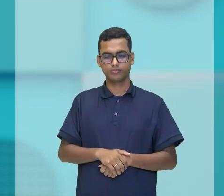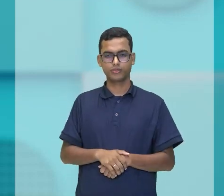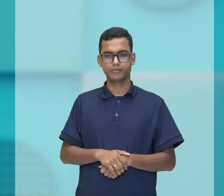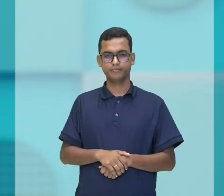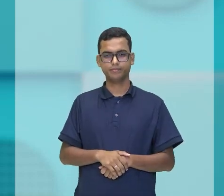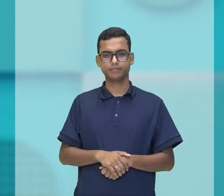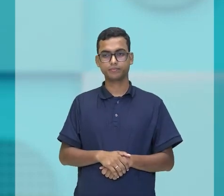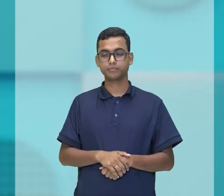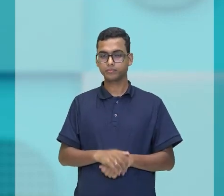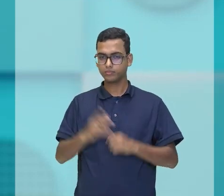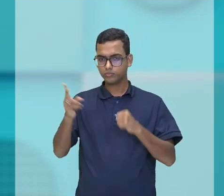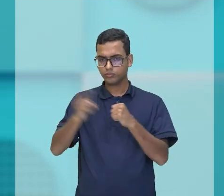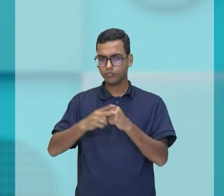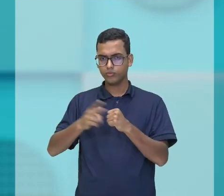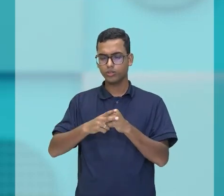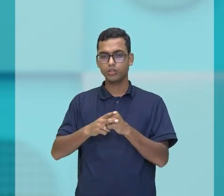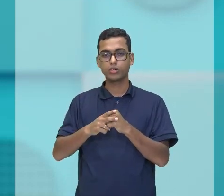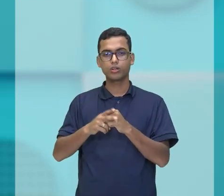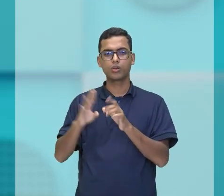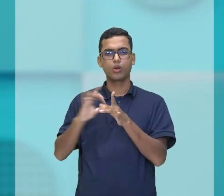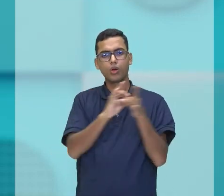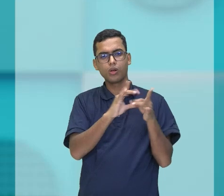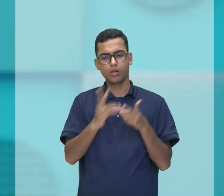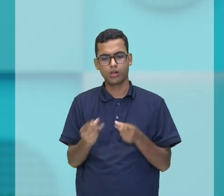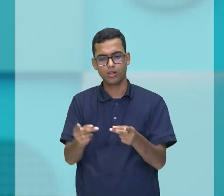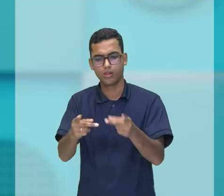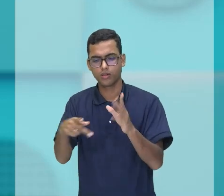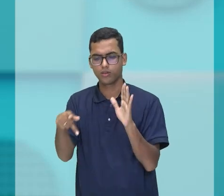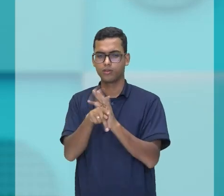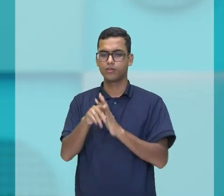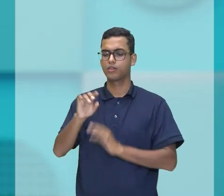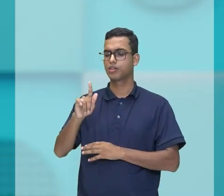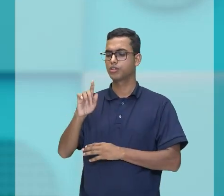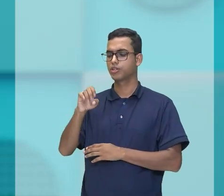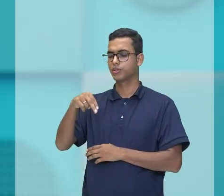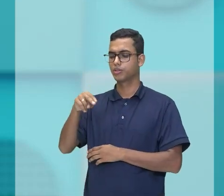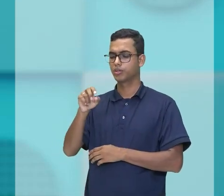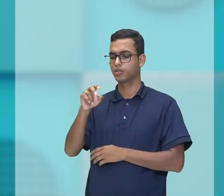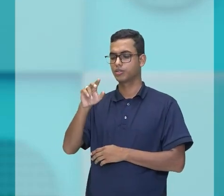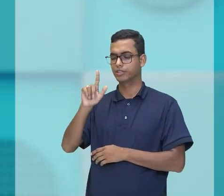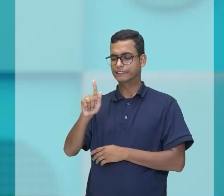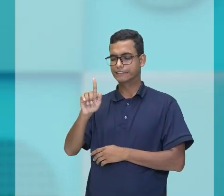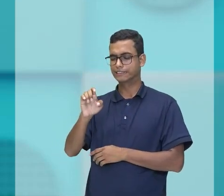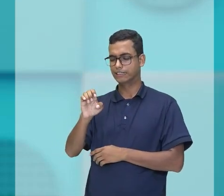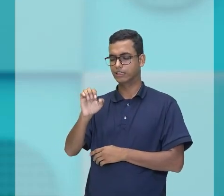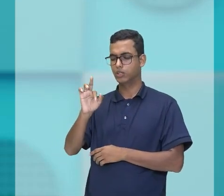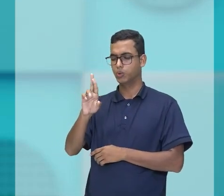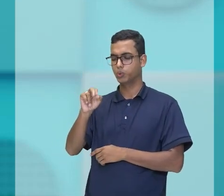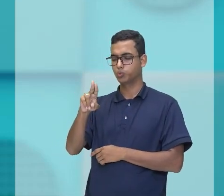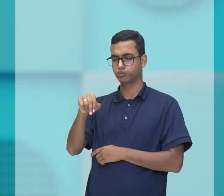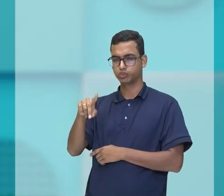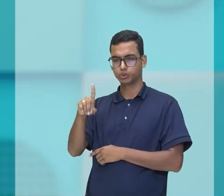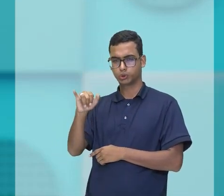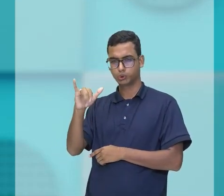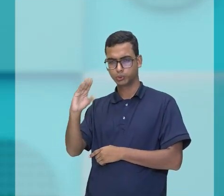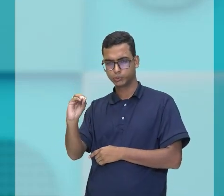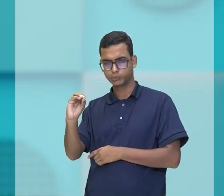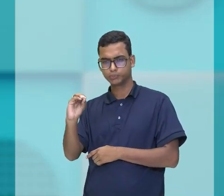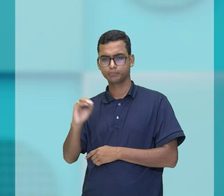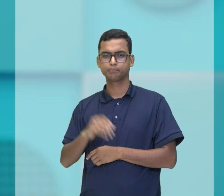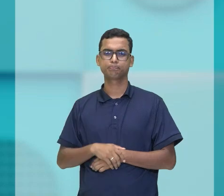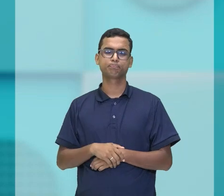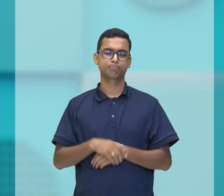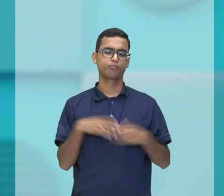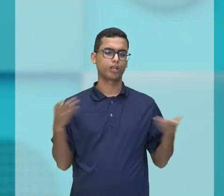andando, correndo, rindo, falando, certo? Agora vamos ver um pouquinho mais sobre essa forma do